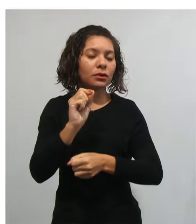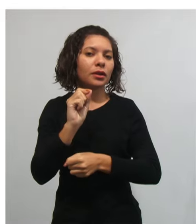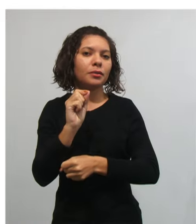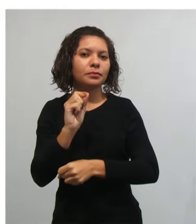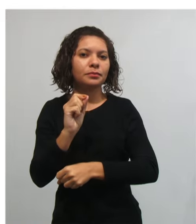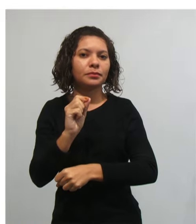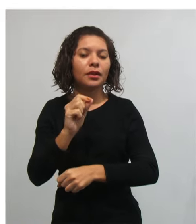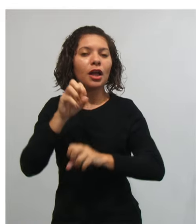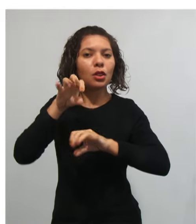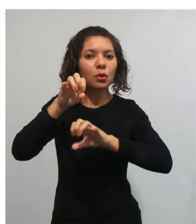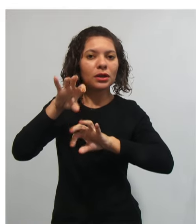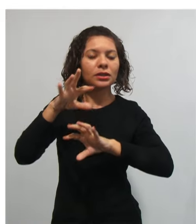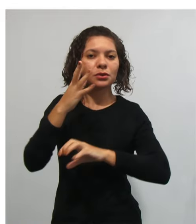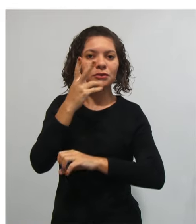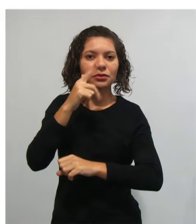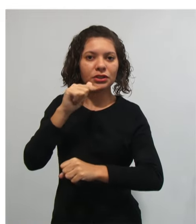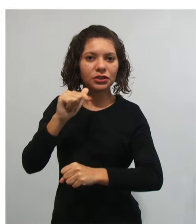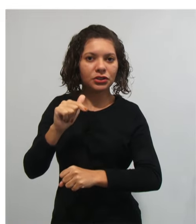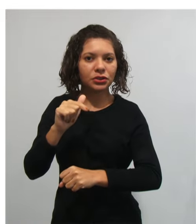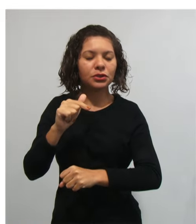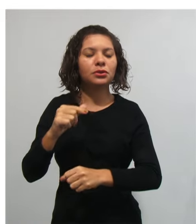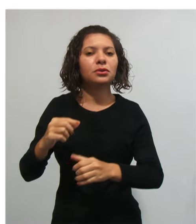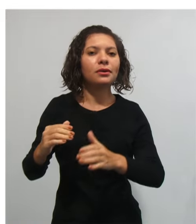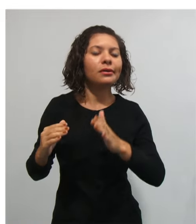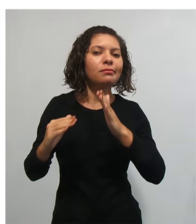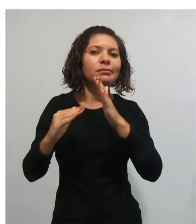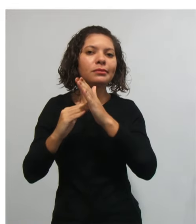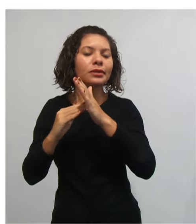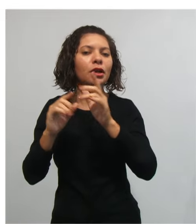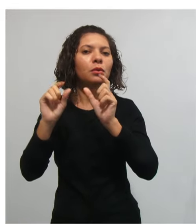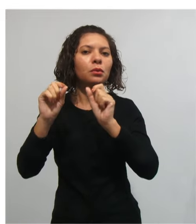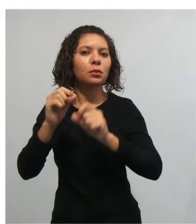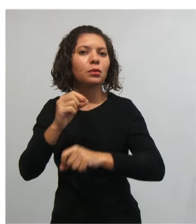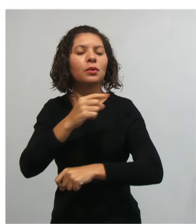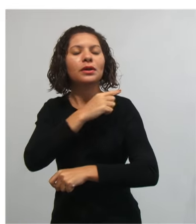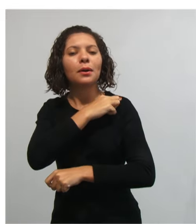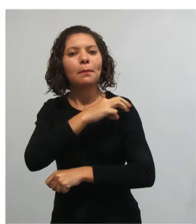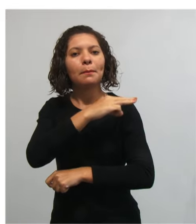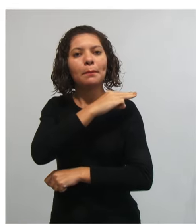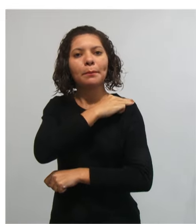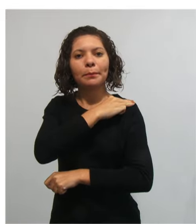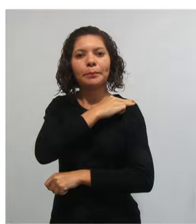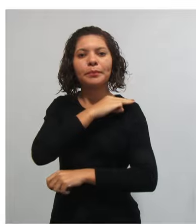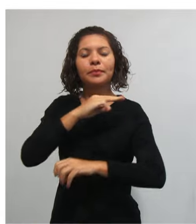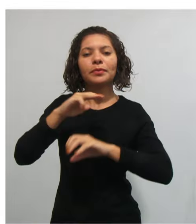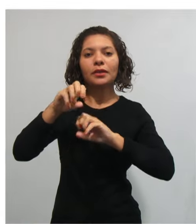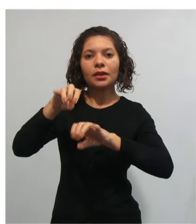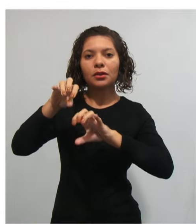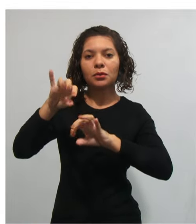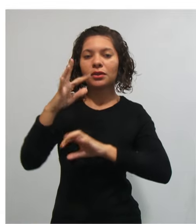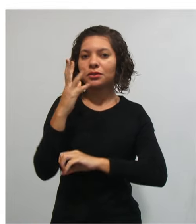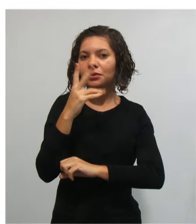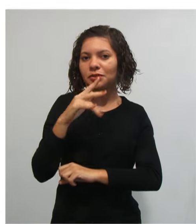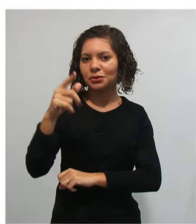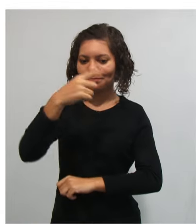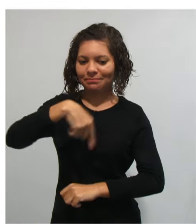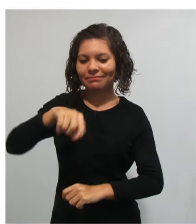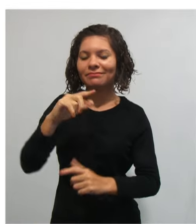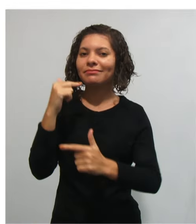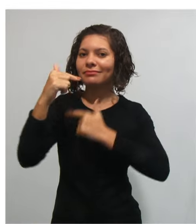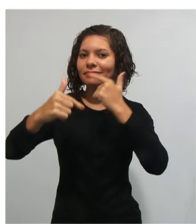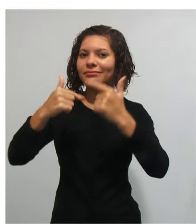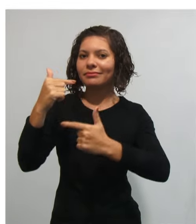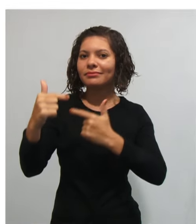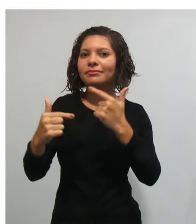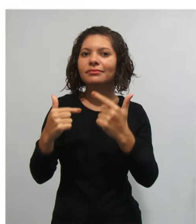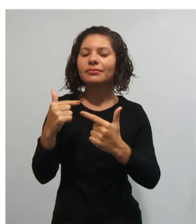o ensino médio e aqui falando especificamente da educação infantil que é uma das áreas que nós pedagogos atuamos